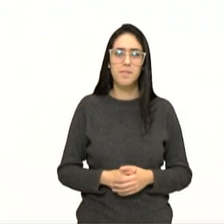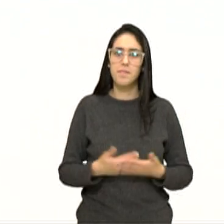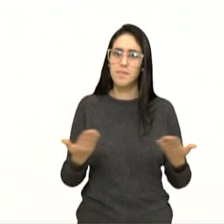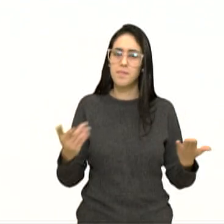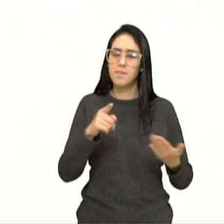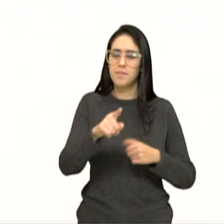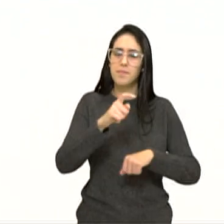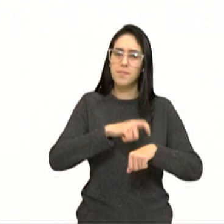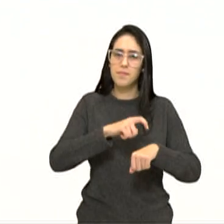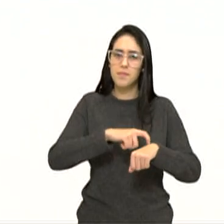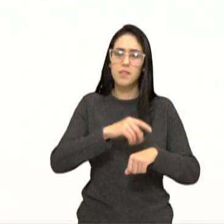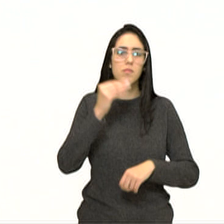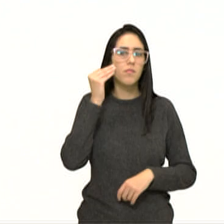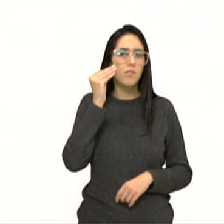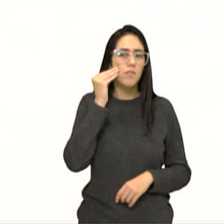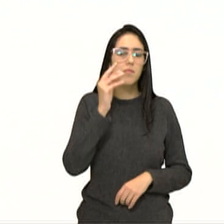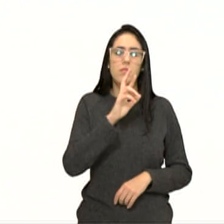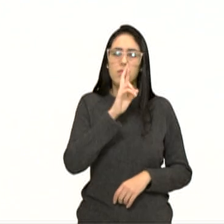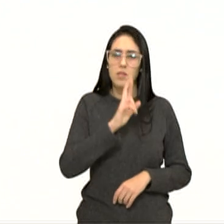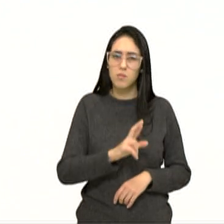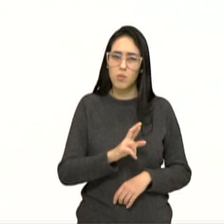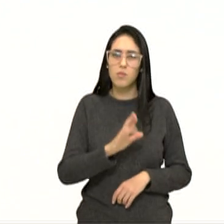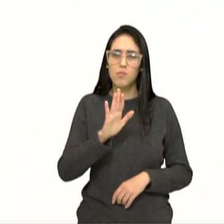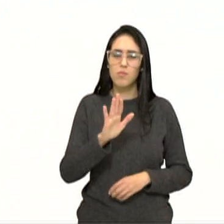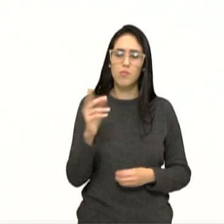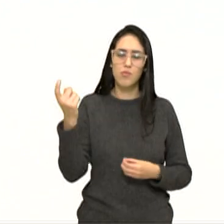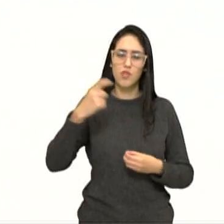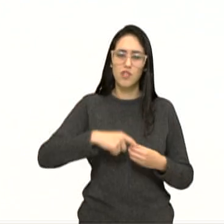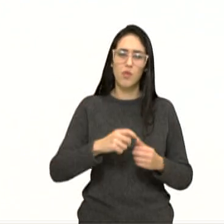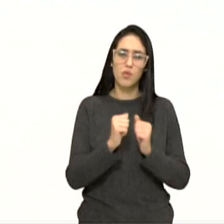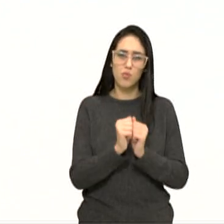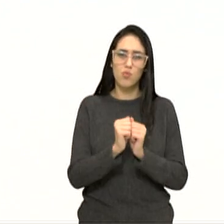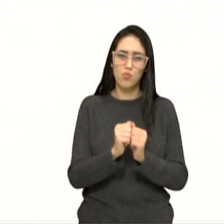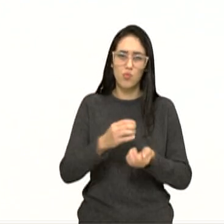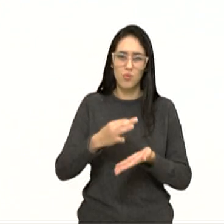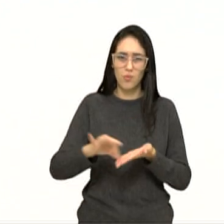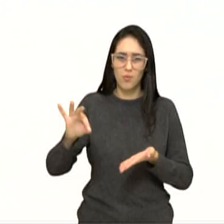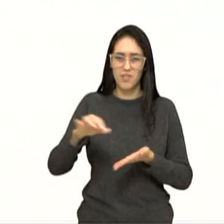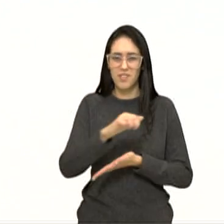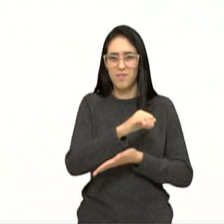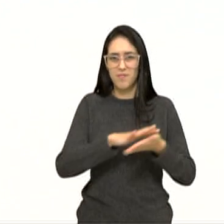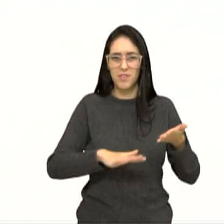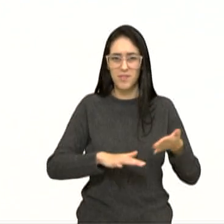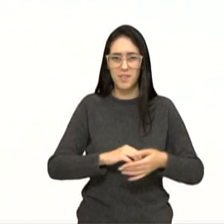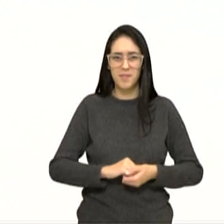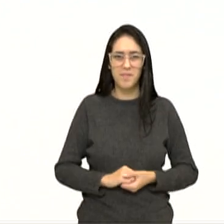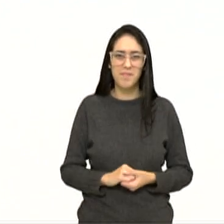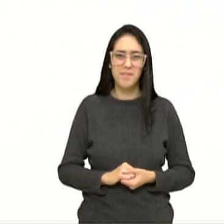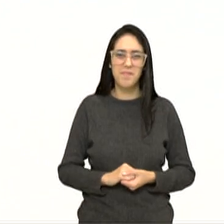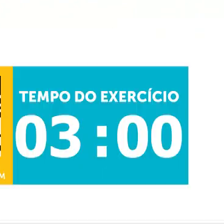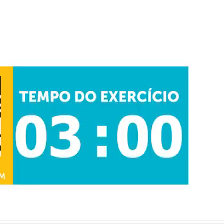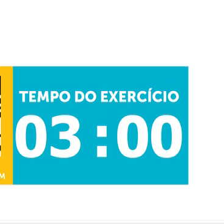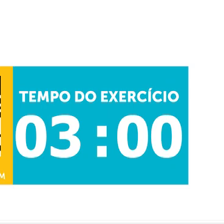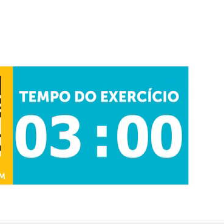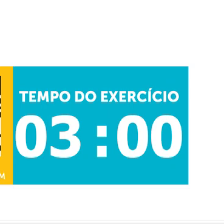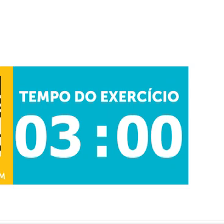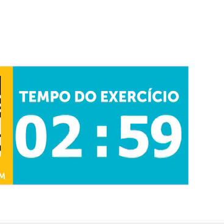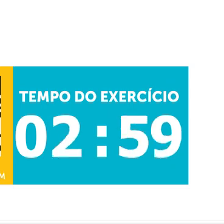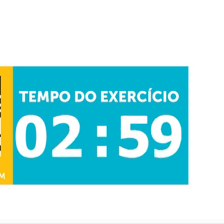vou dar um tempo para você resolver e já retorno aqui com a resolução passo a passo.